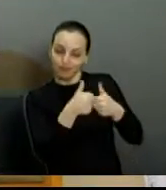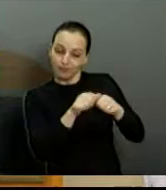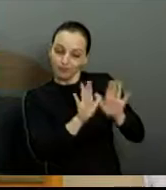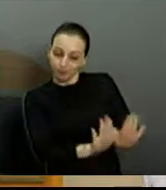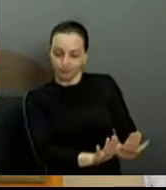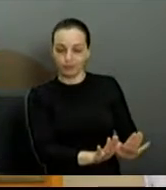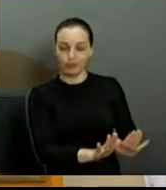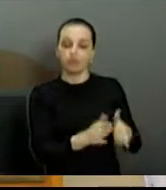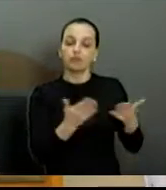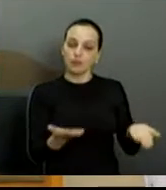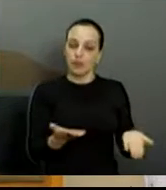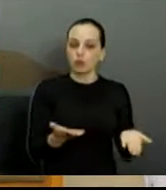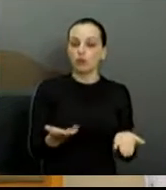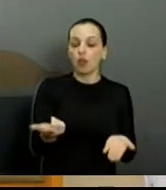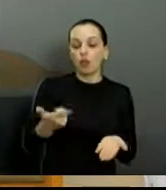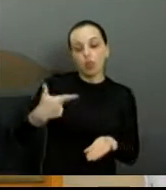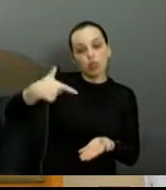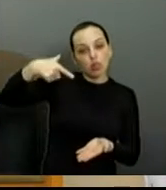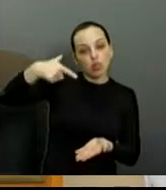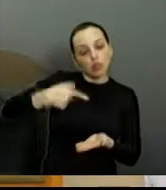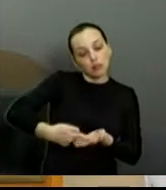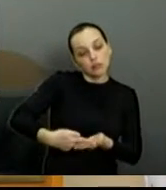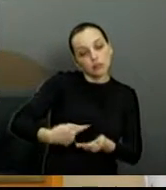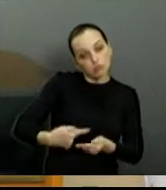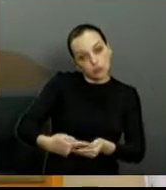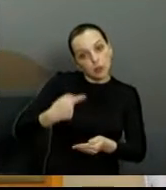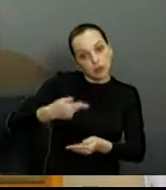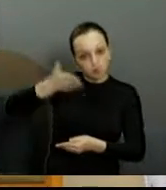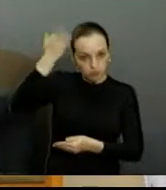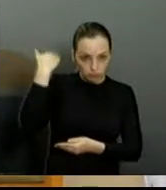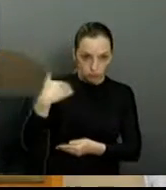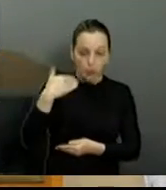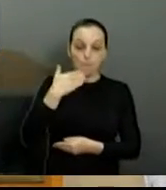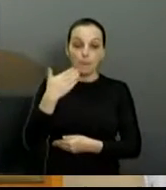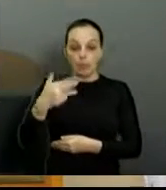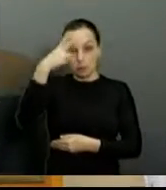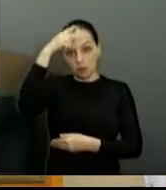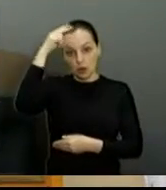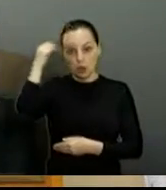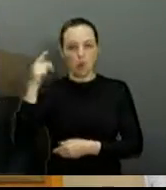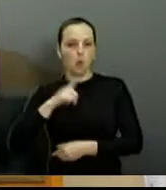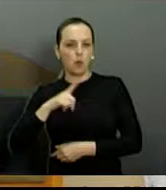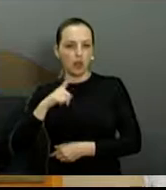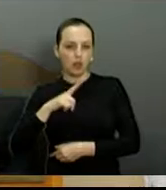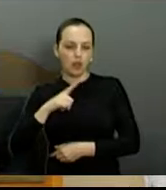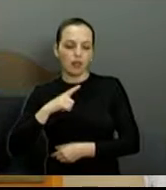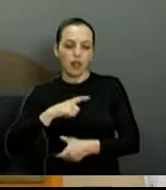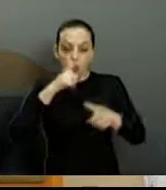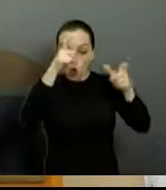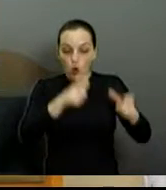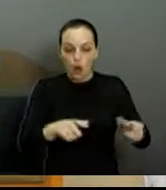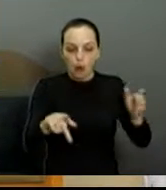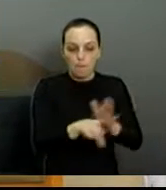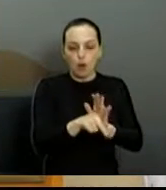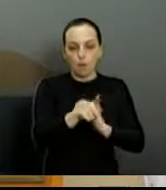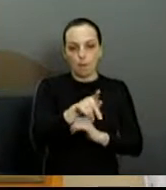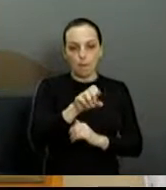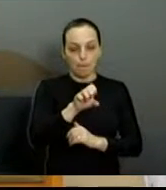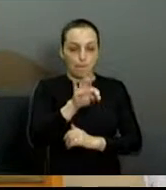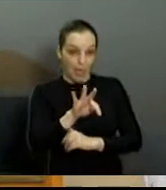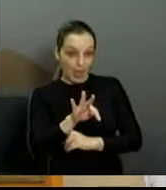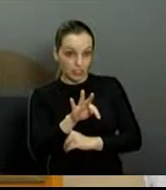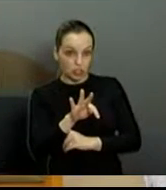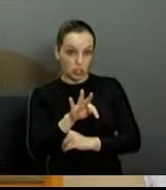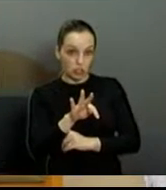porque ali nós temos um pet e do receio era que guarda ali nuno